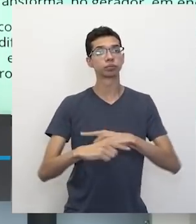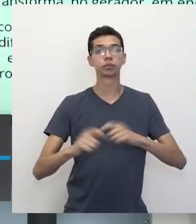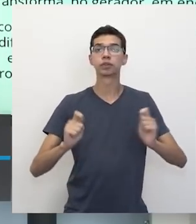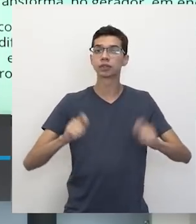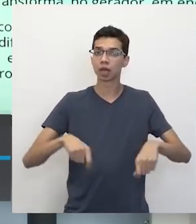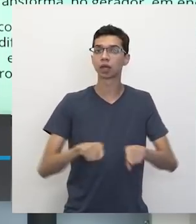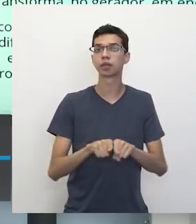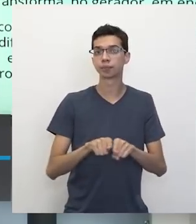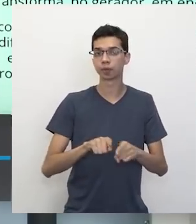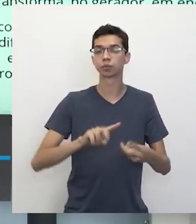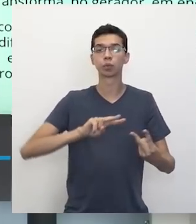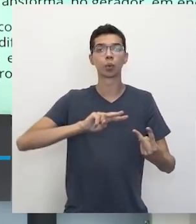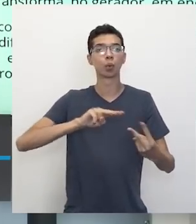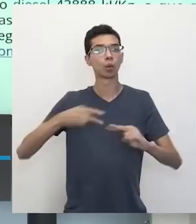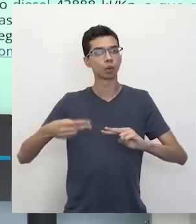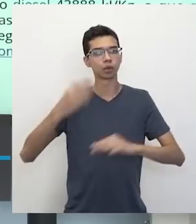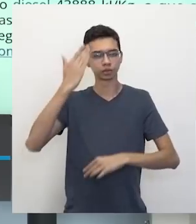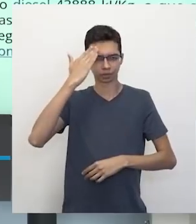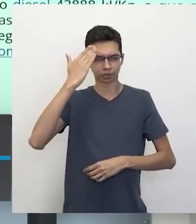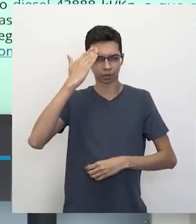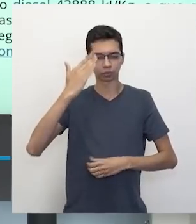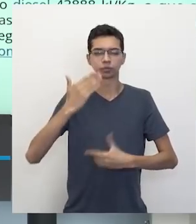vão se transformando.